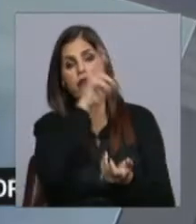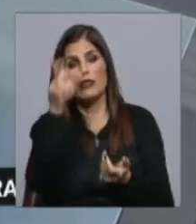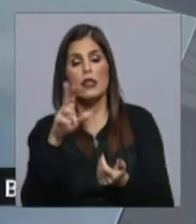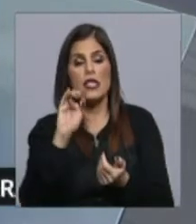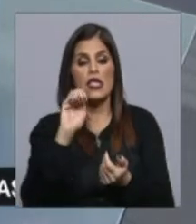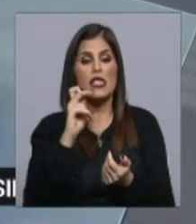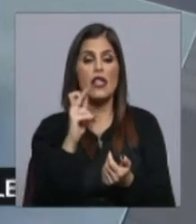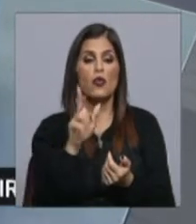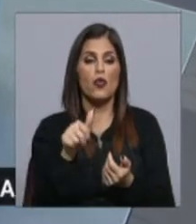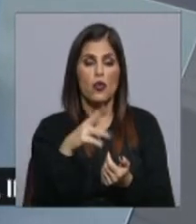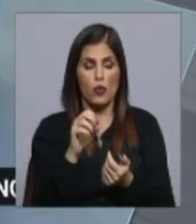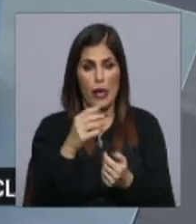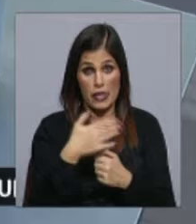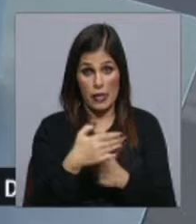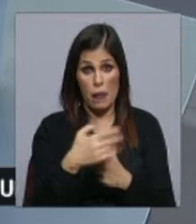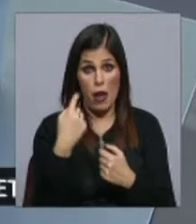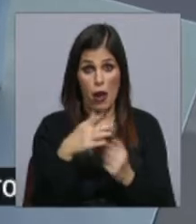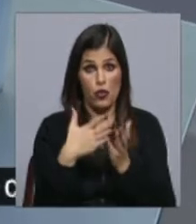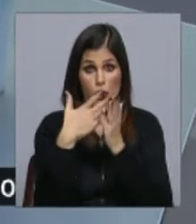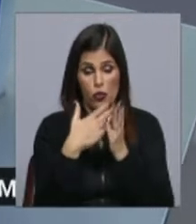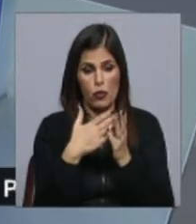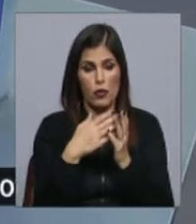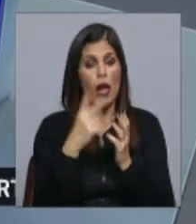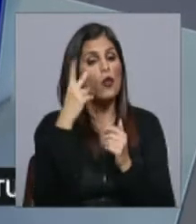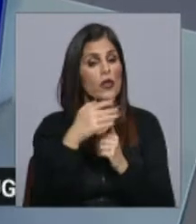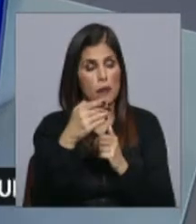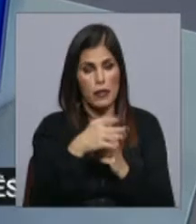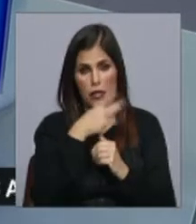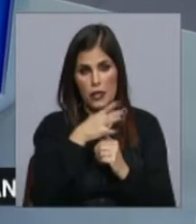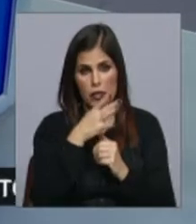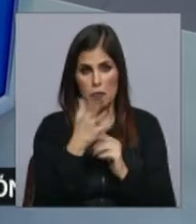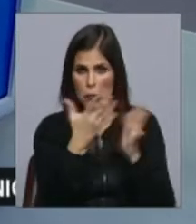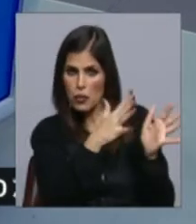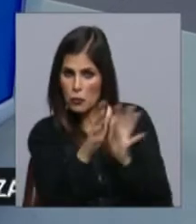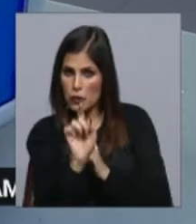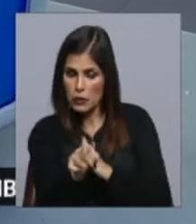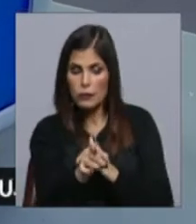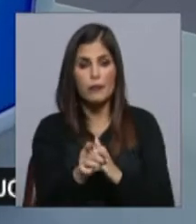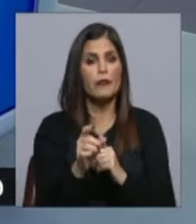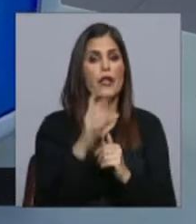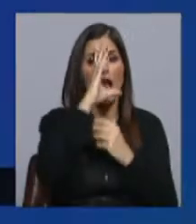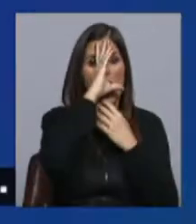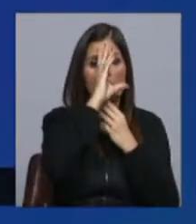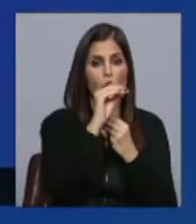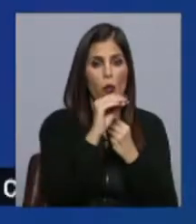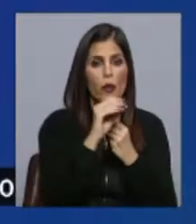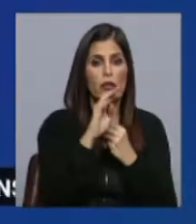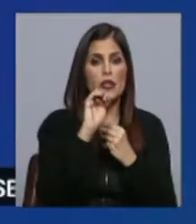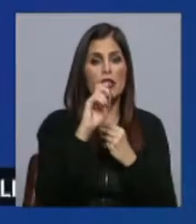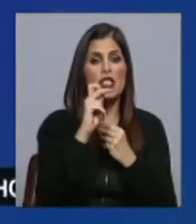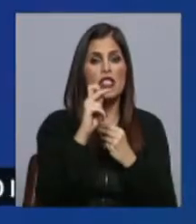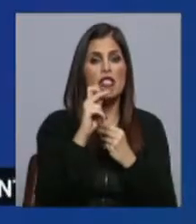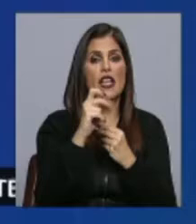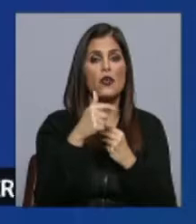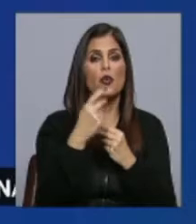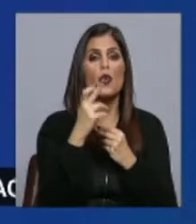também um estudo esta semana, ou melhor, já há 2 semanas, que diz mais ou menos o seguinte: as luas de Saturno são muito importantes